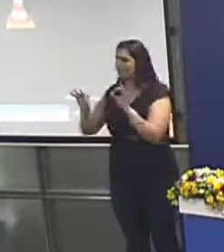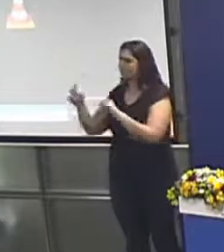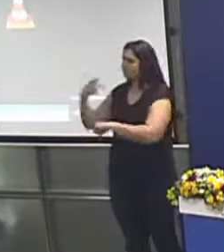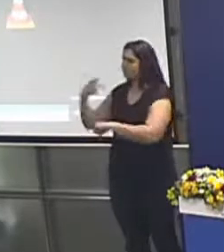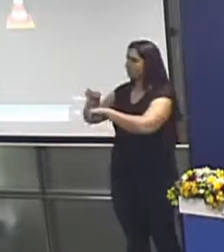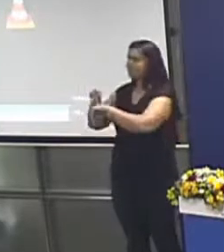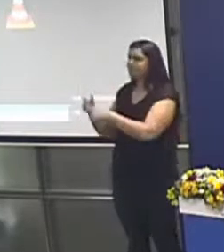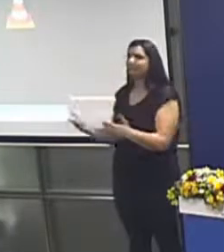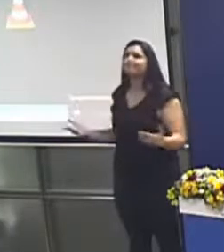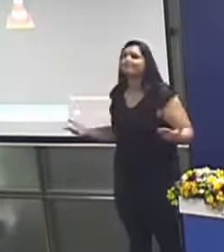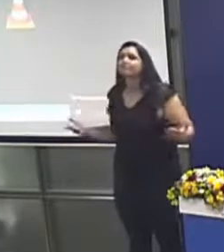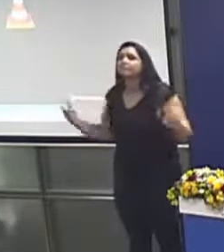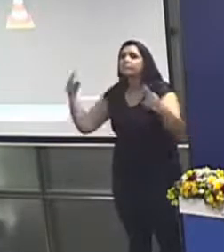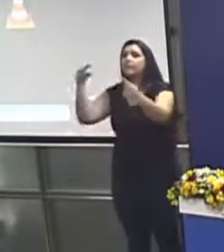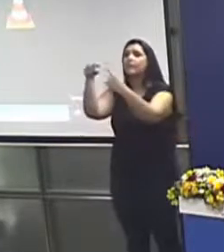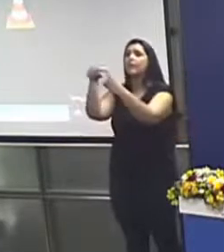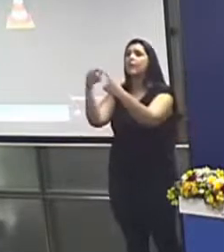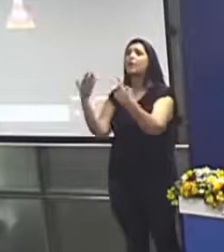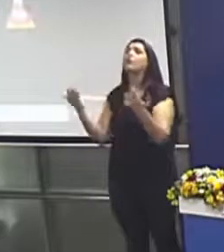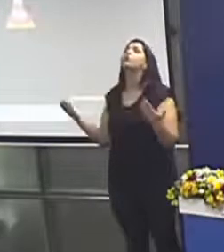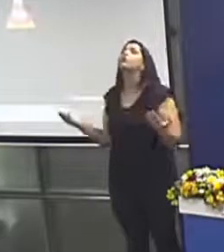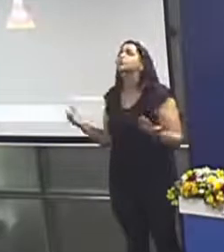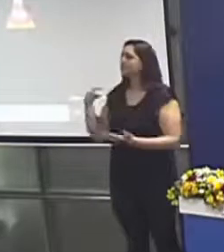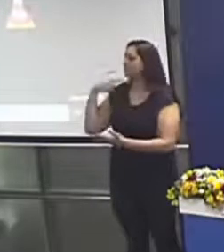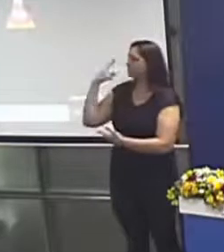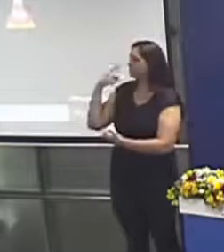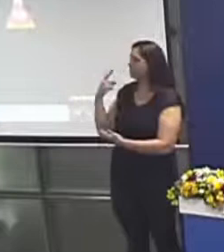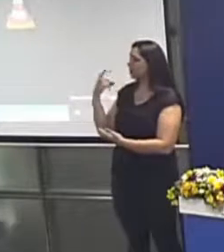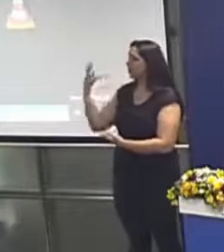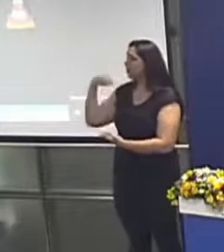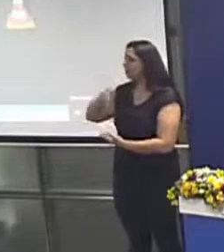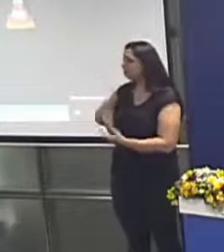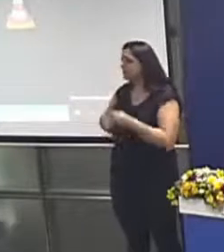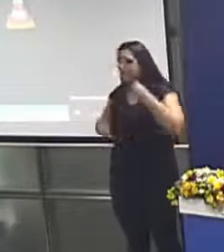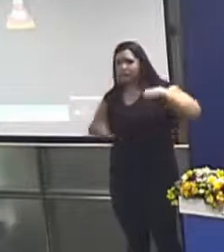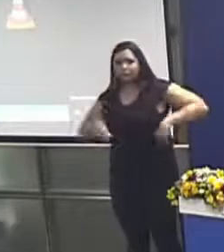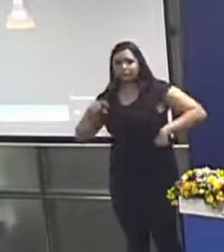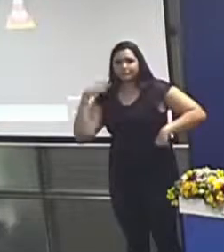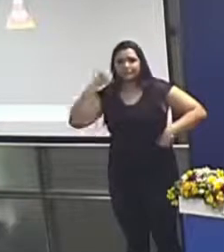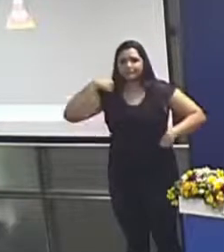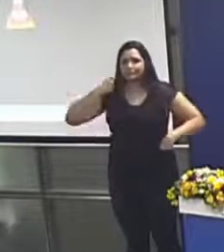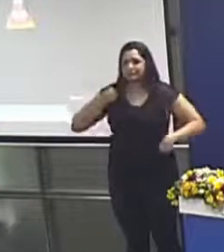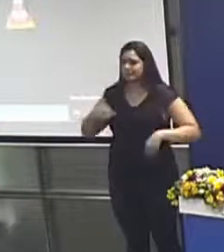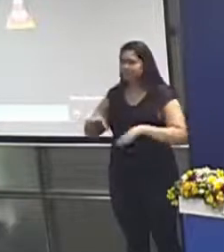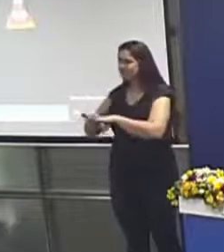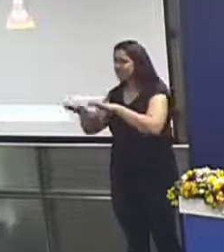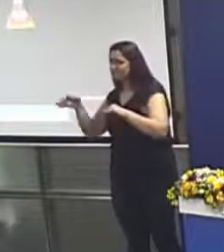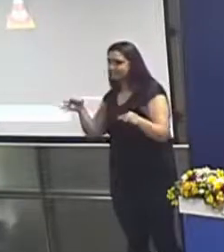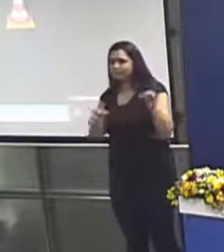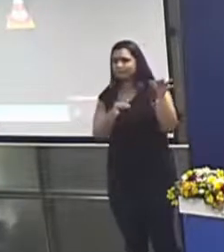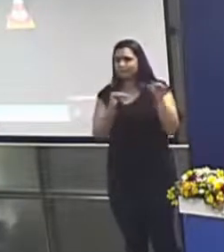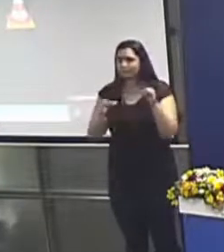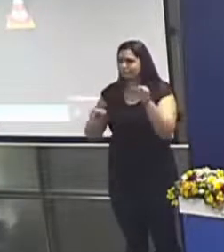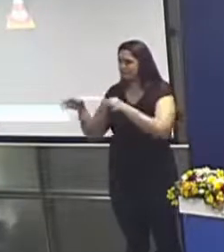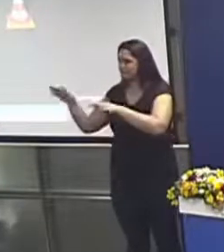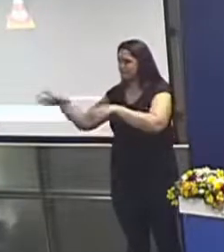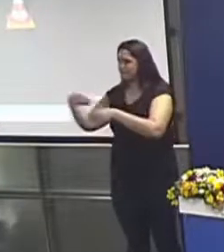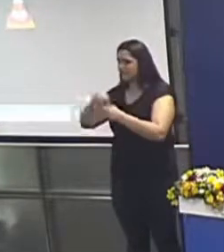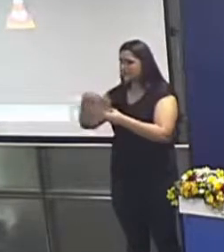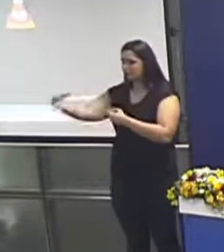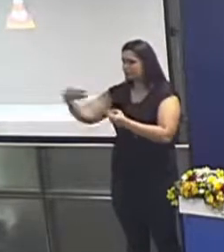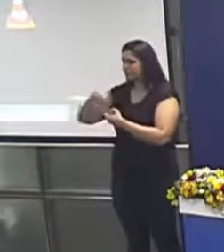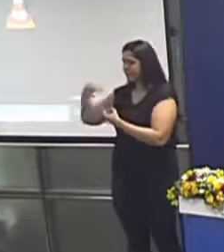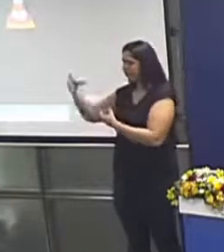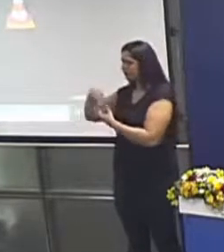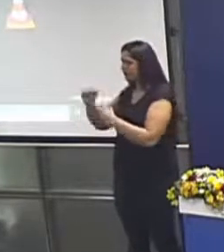país, onde eles vão chegar? Compram deputados, compram senadores, o judiciário, os procuradores, usa a classe